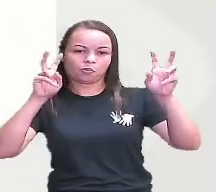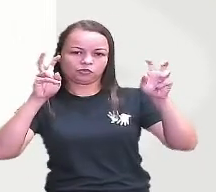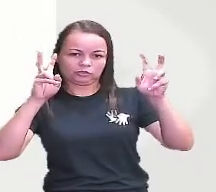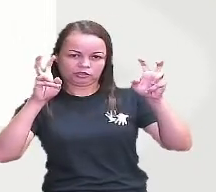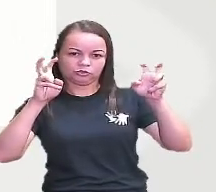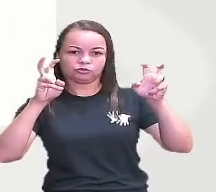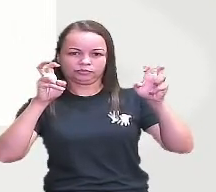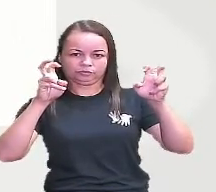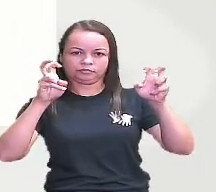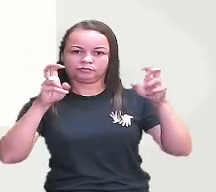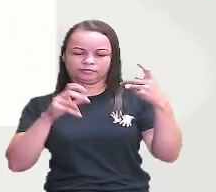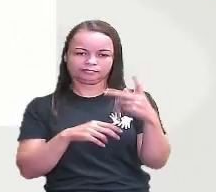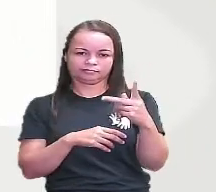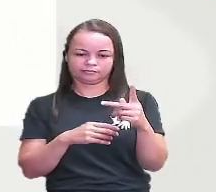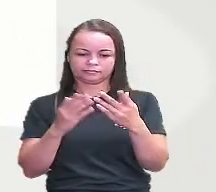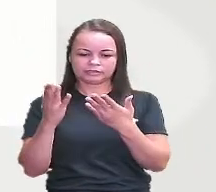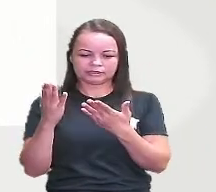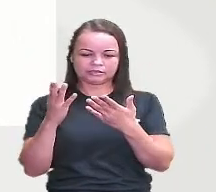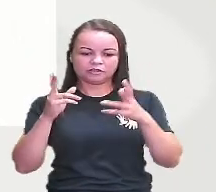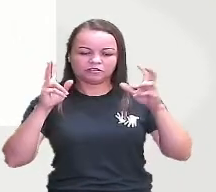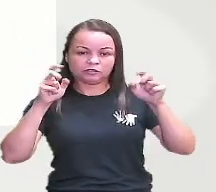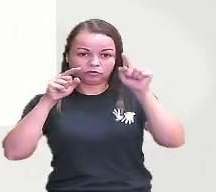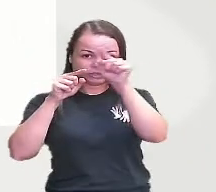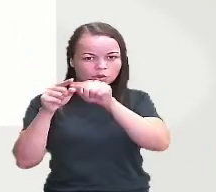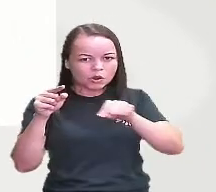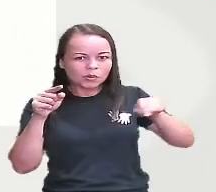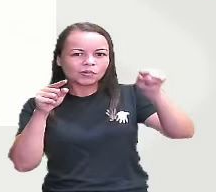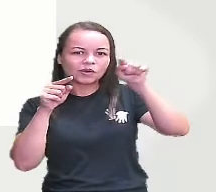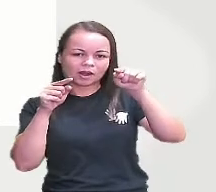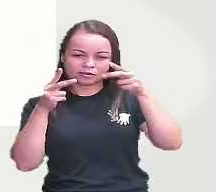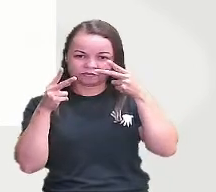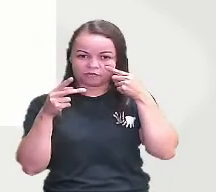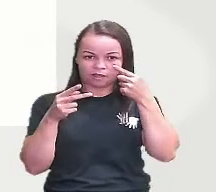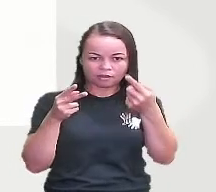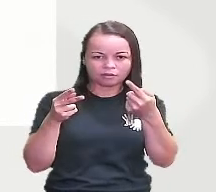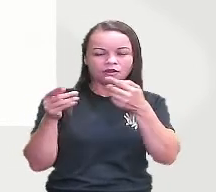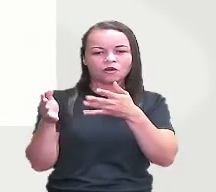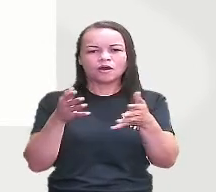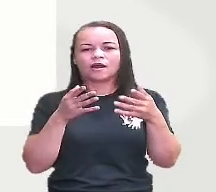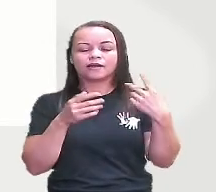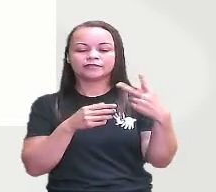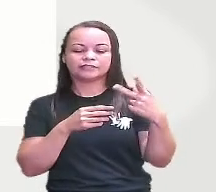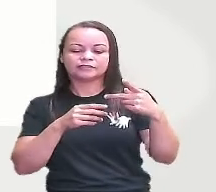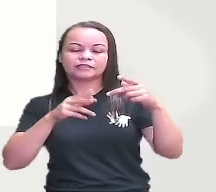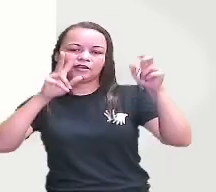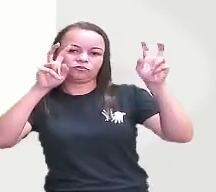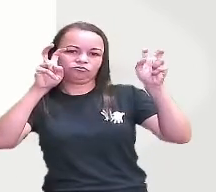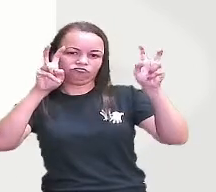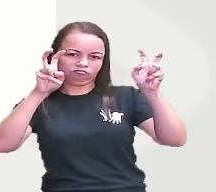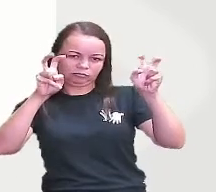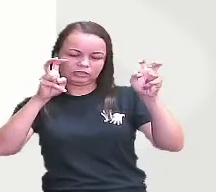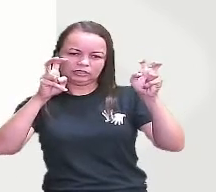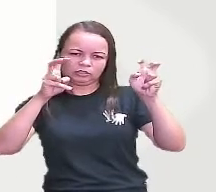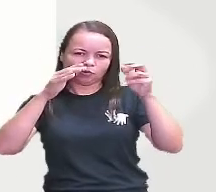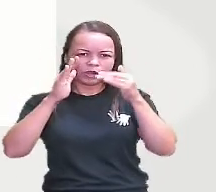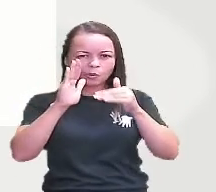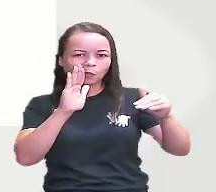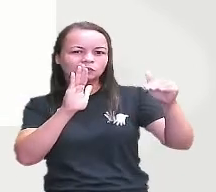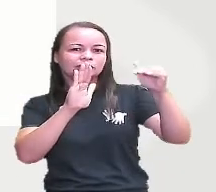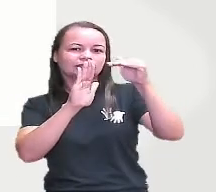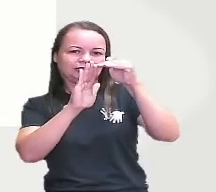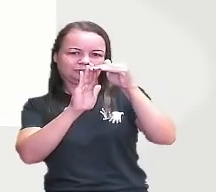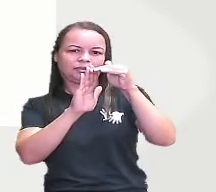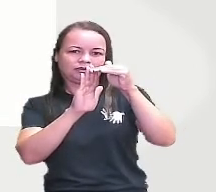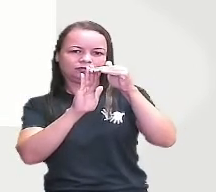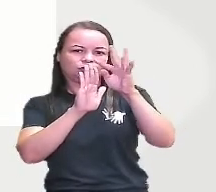o título dessa fábula. Tá vendo aqui circulado? Isso aí é o título. Encontra-se lá em cima do